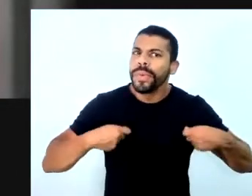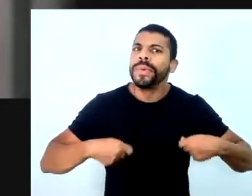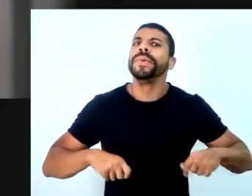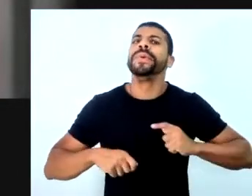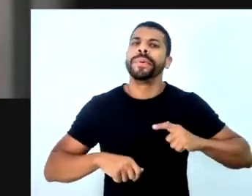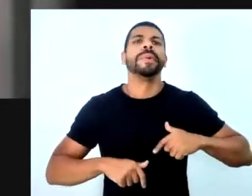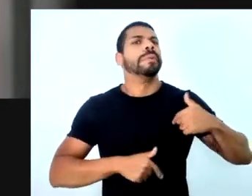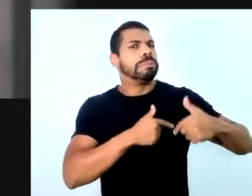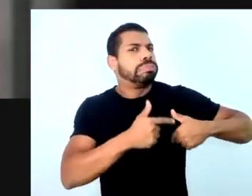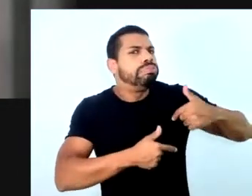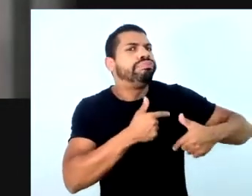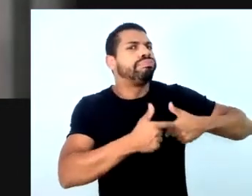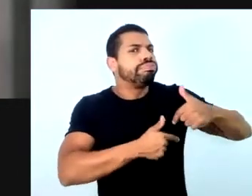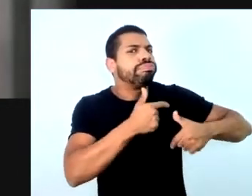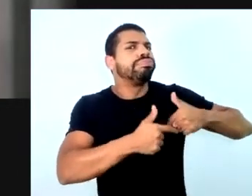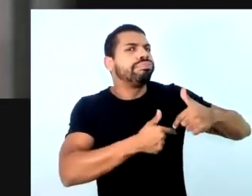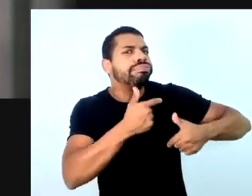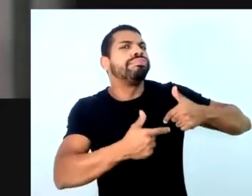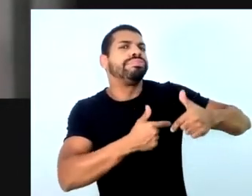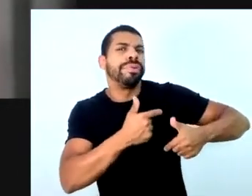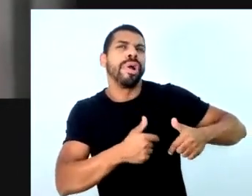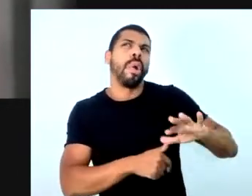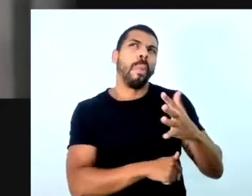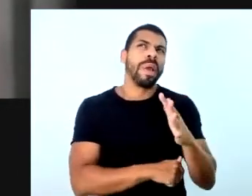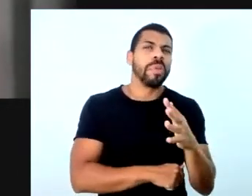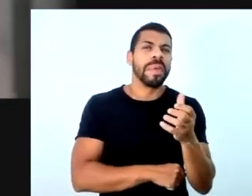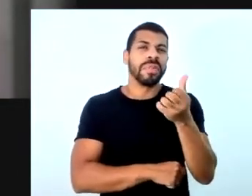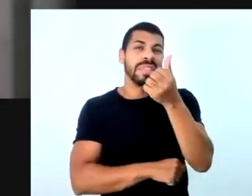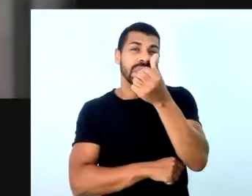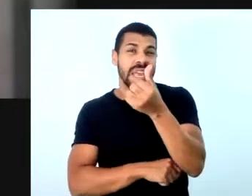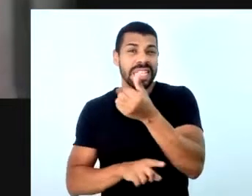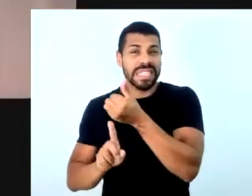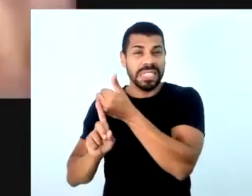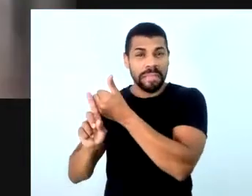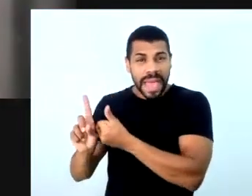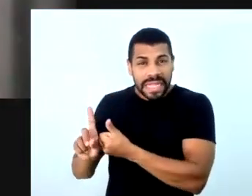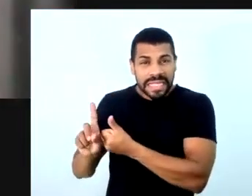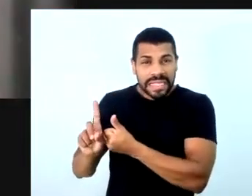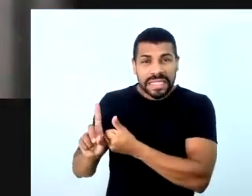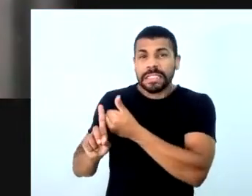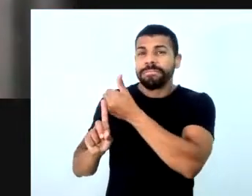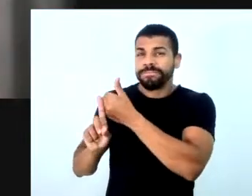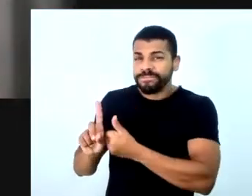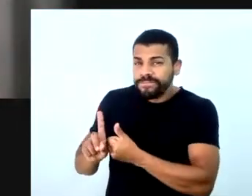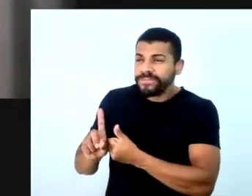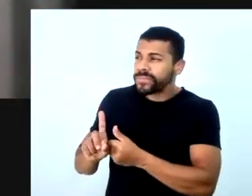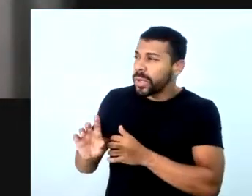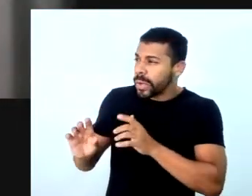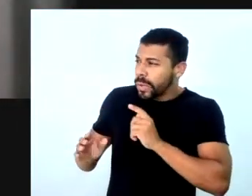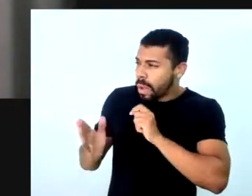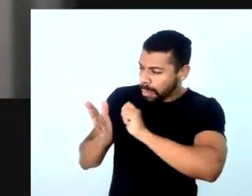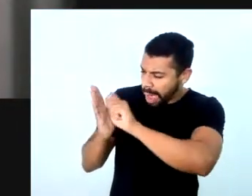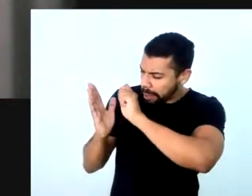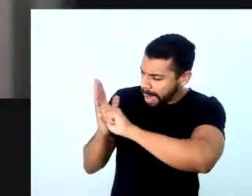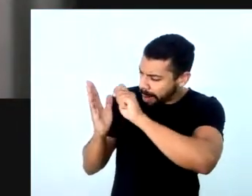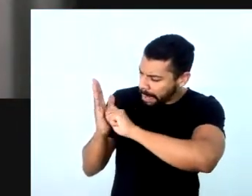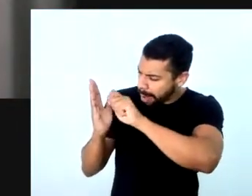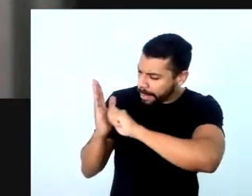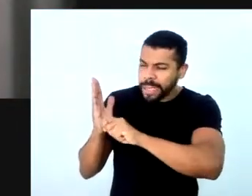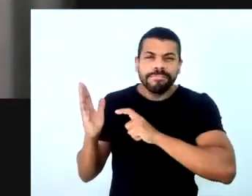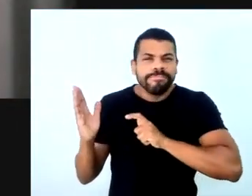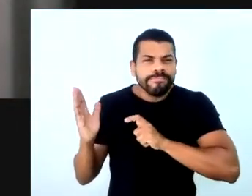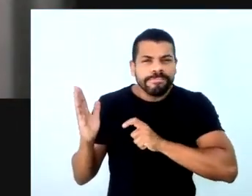que a gente precisou durante muito tempo. Primeiro, só para assistir o material, a gente passou 6 meses. Né? Eu fiquei com a Leandra assistindo o